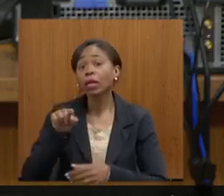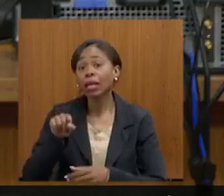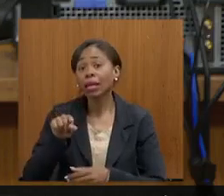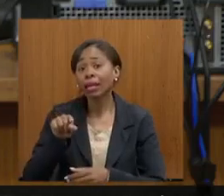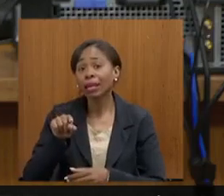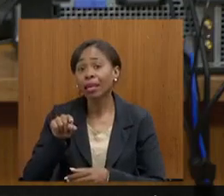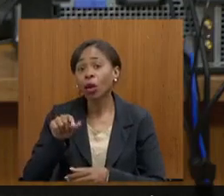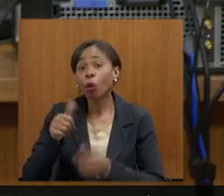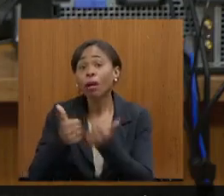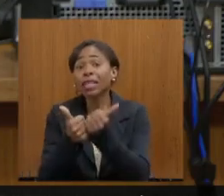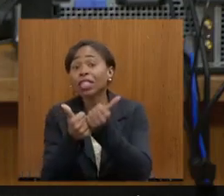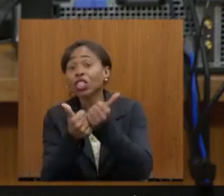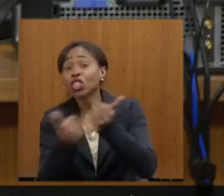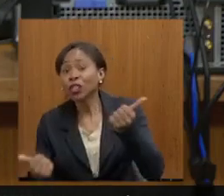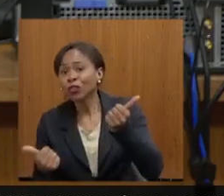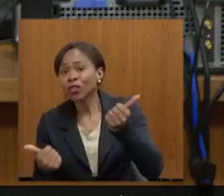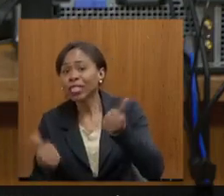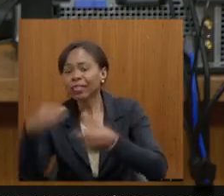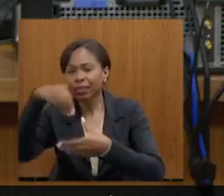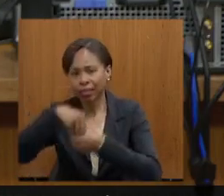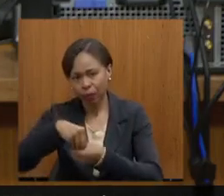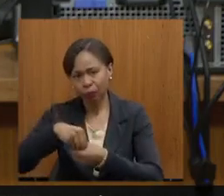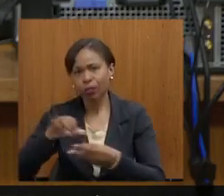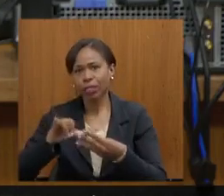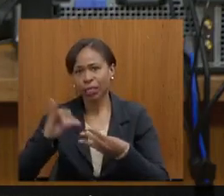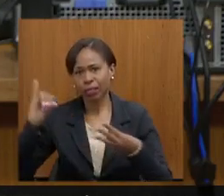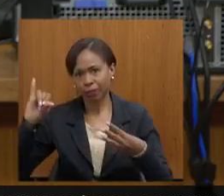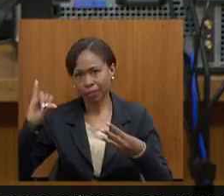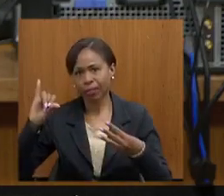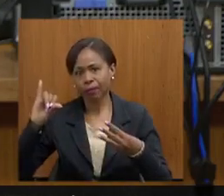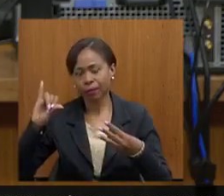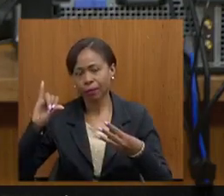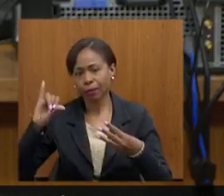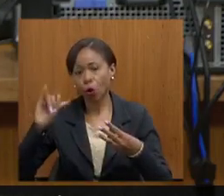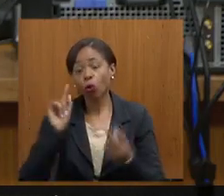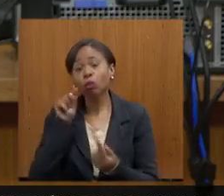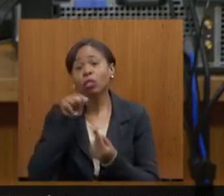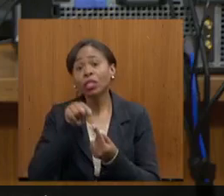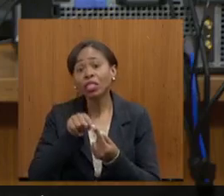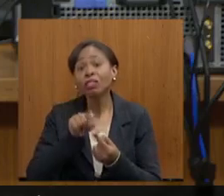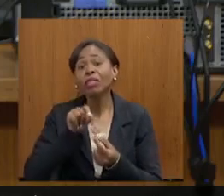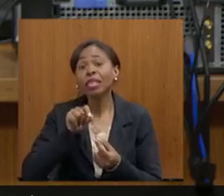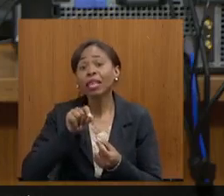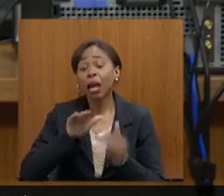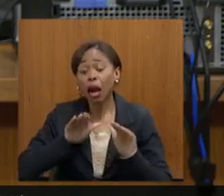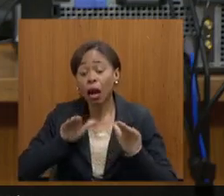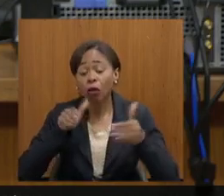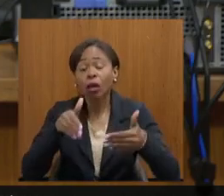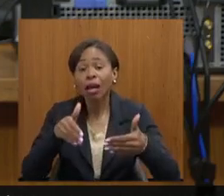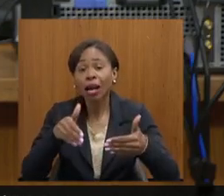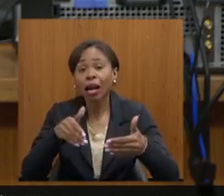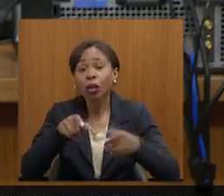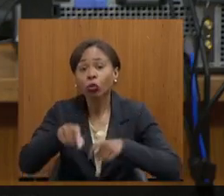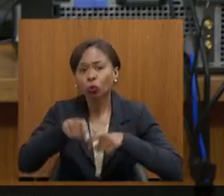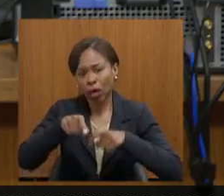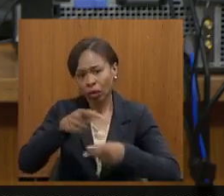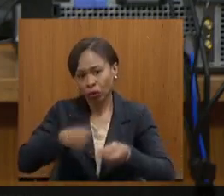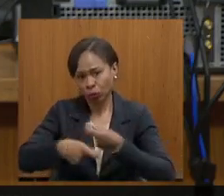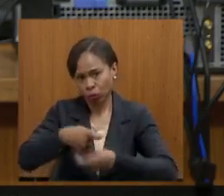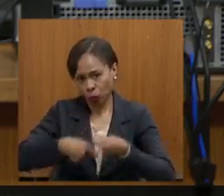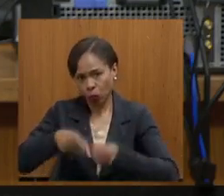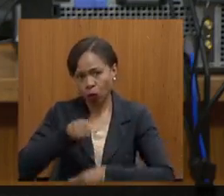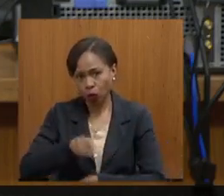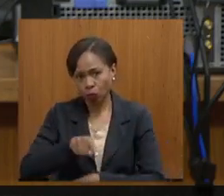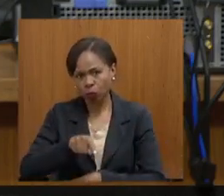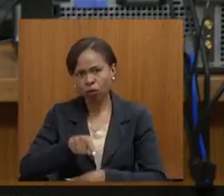diretoria dentro da Cemig e para atender agronegócio A lógica é muito